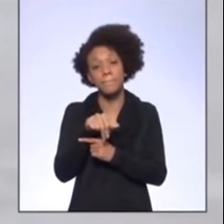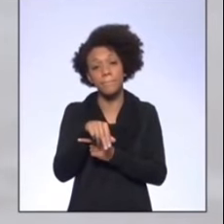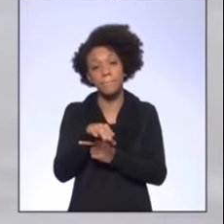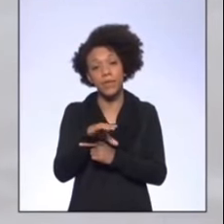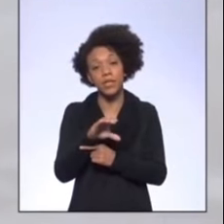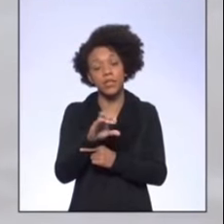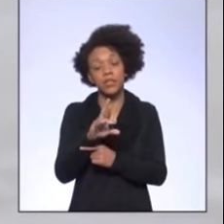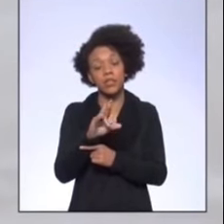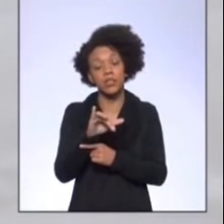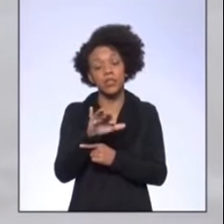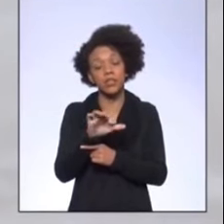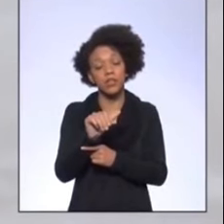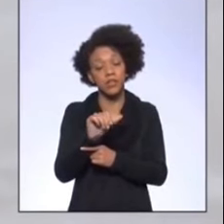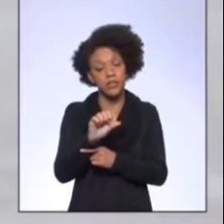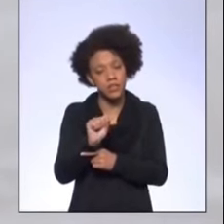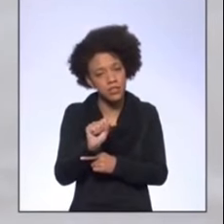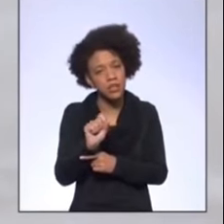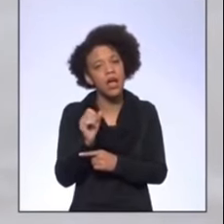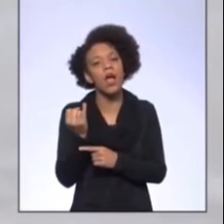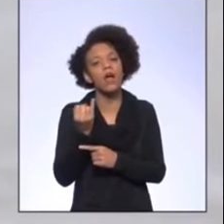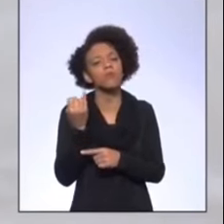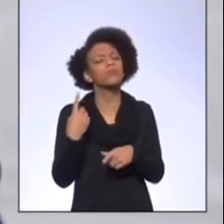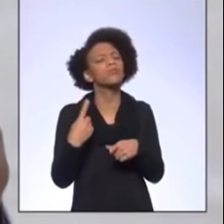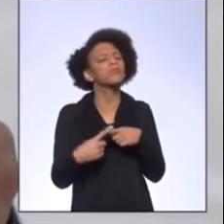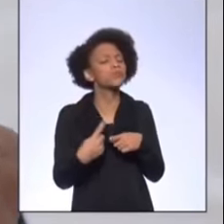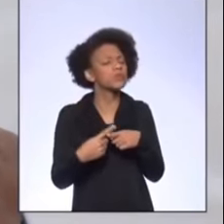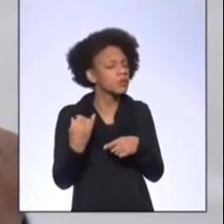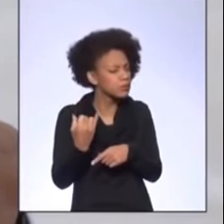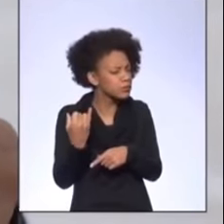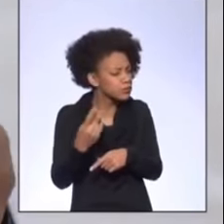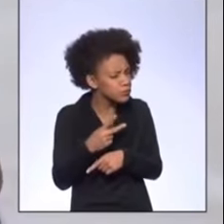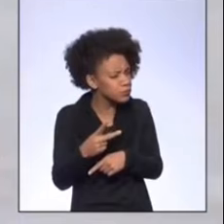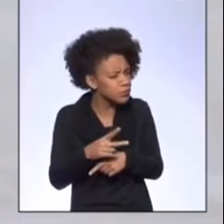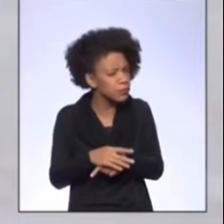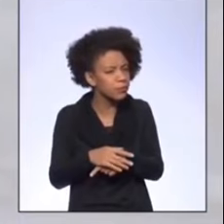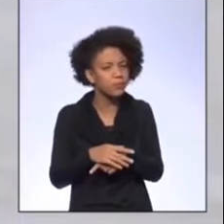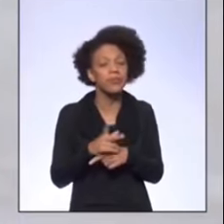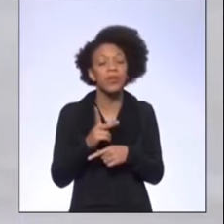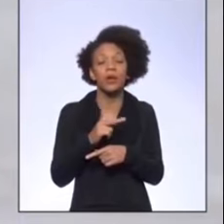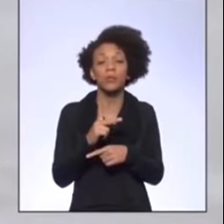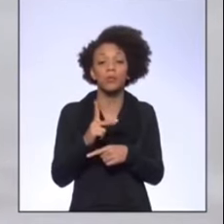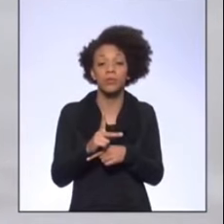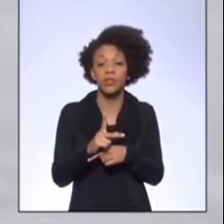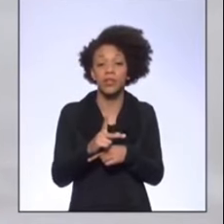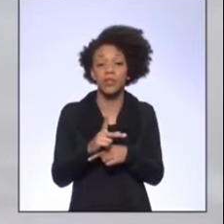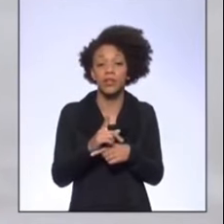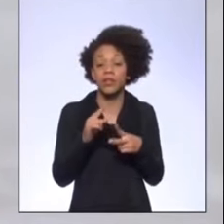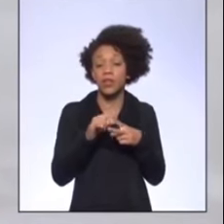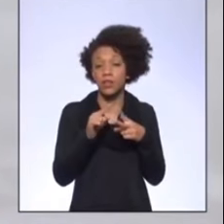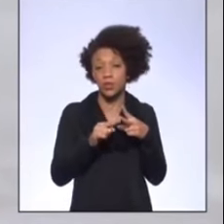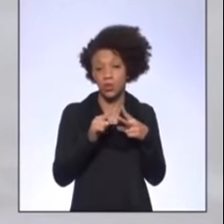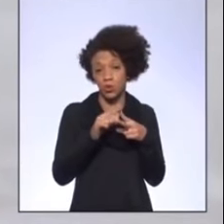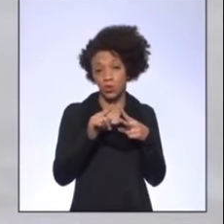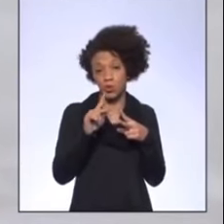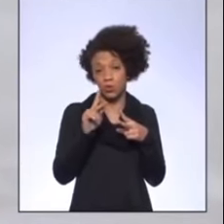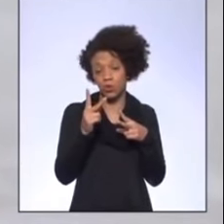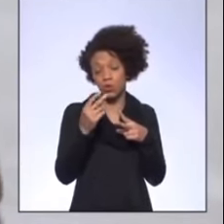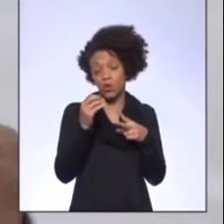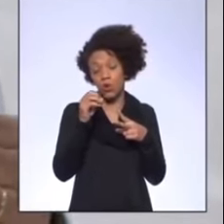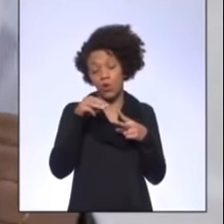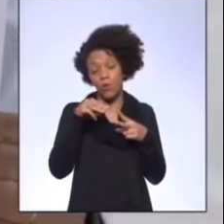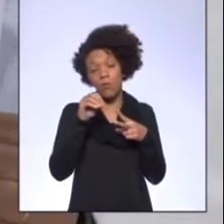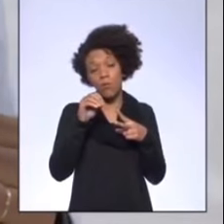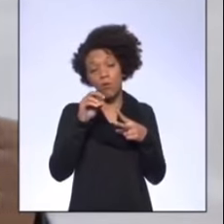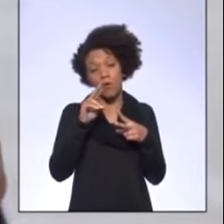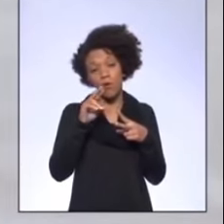Tá? Esse pâncreas ele é muito importante. Por que ele é importante, professor? Ele secreta 2 hormônios interessantes. Um hormônio,